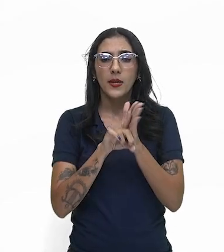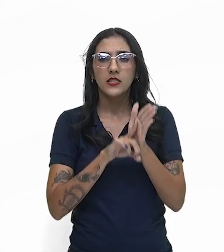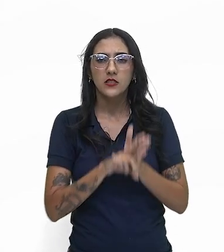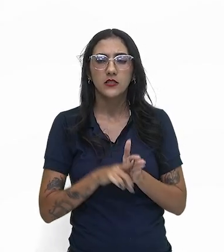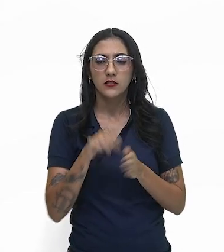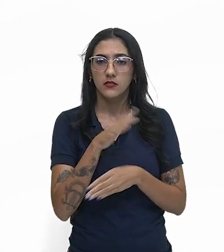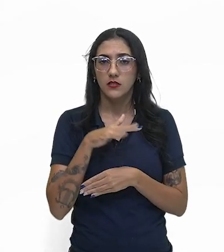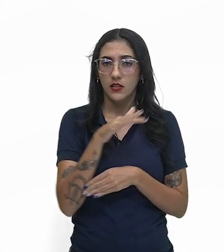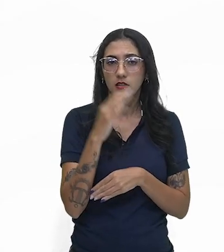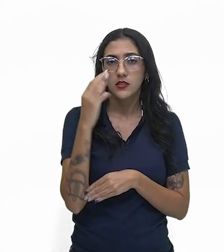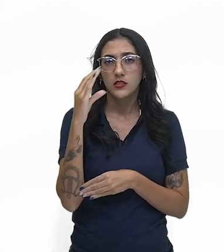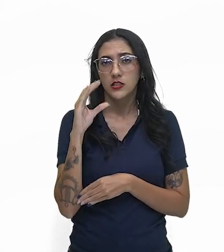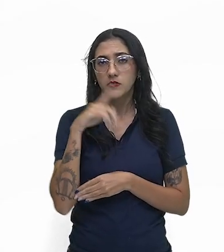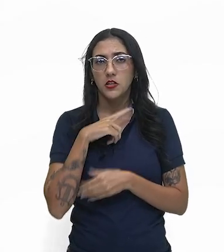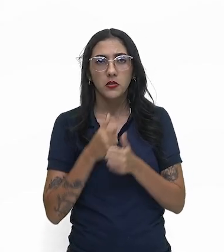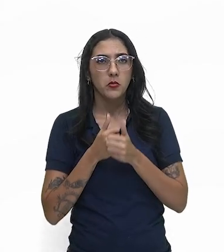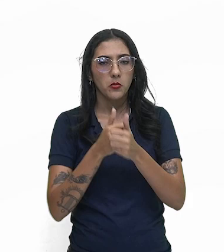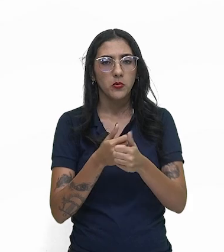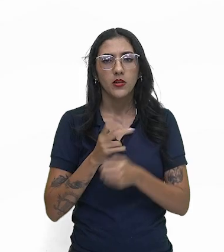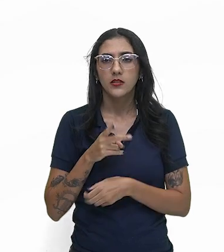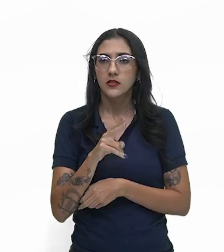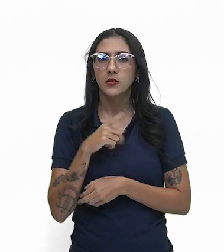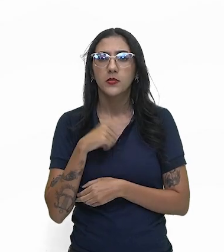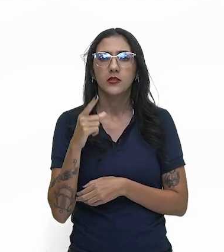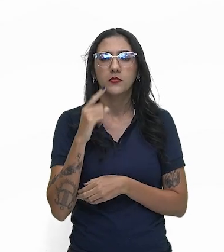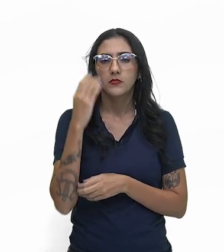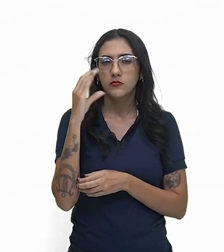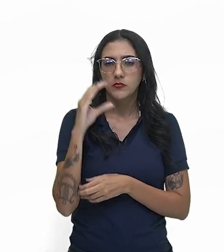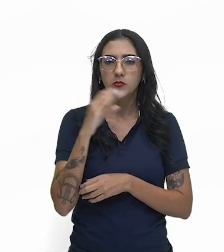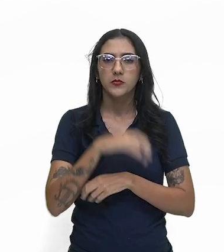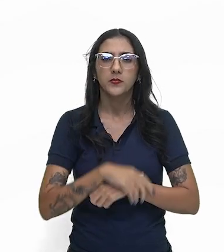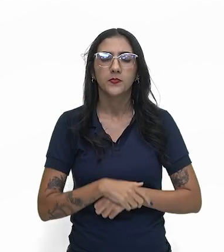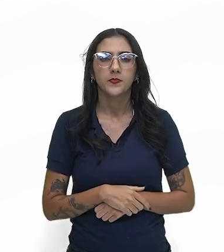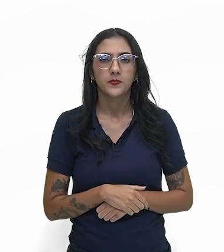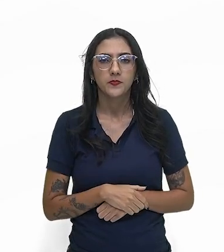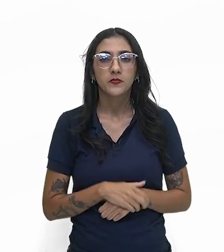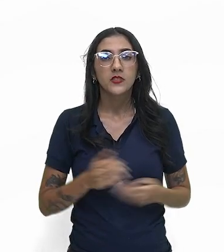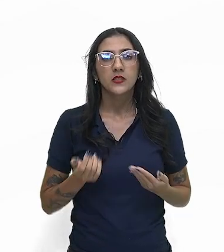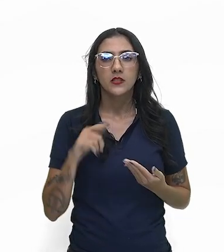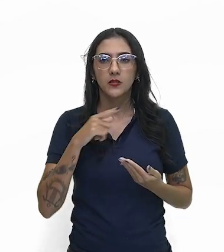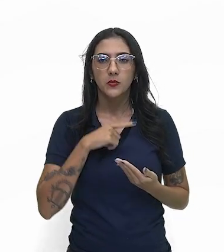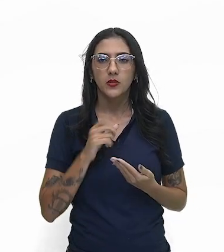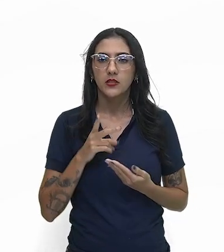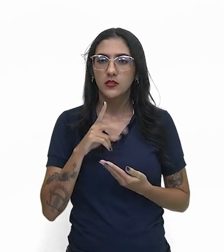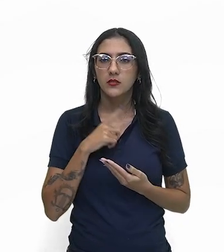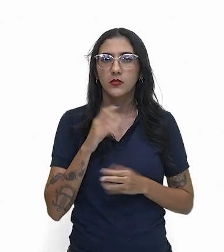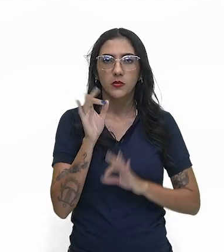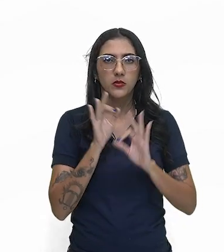aquele paradigma que vai guiar aquela pesquisa científica. Então, ela vai, então,